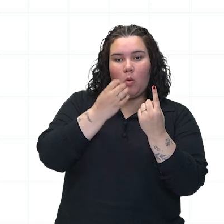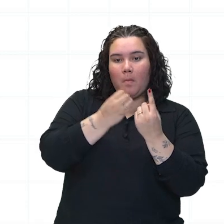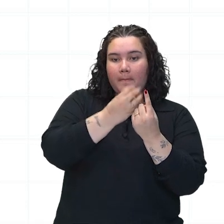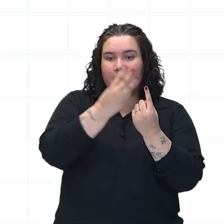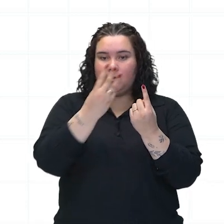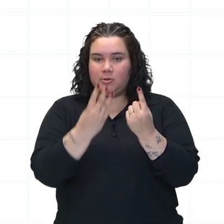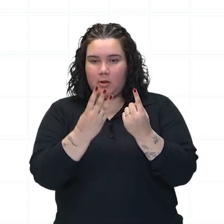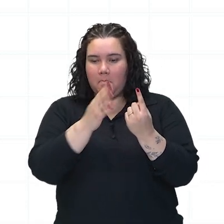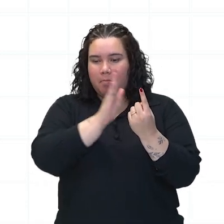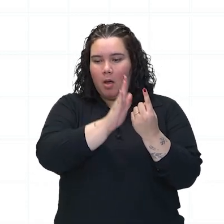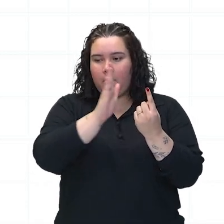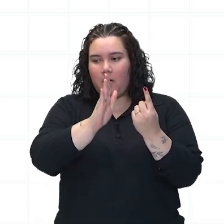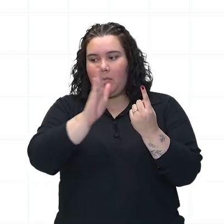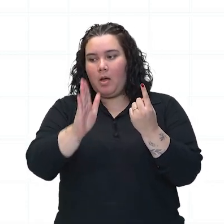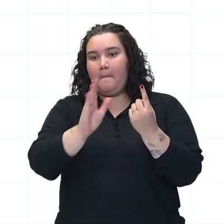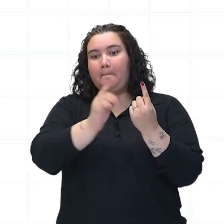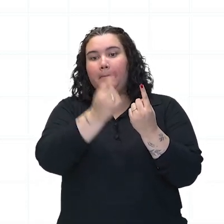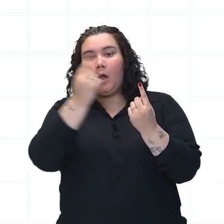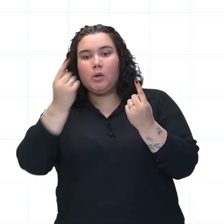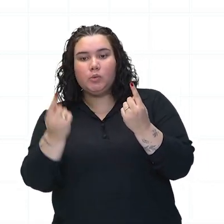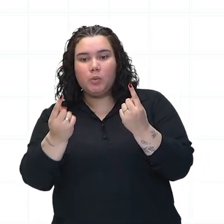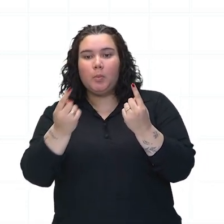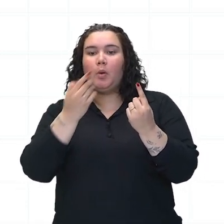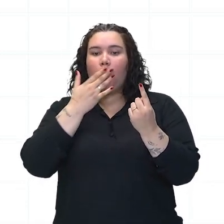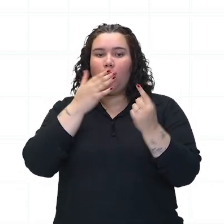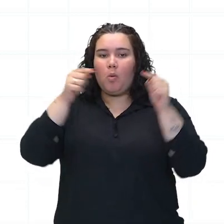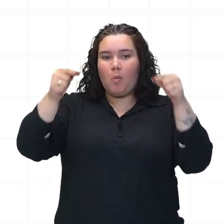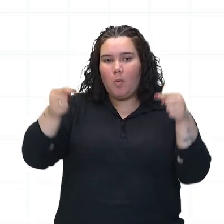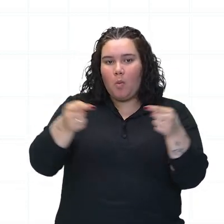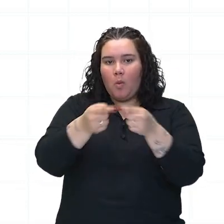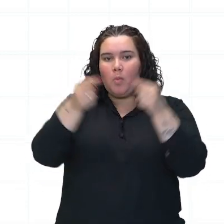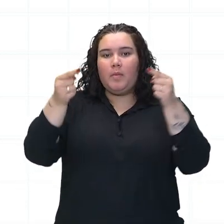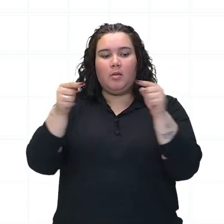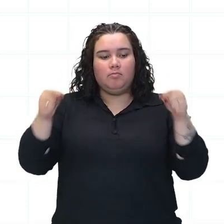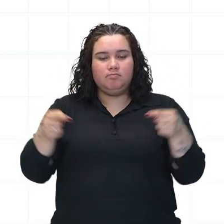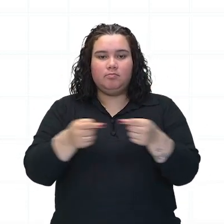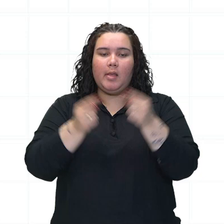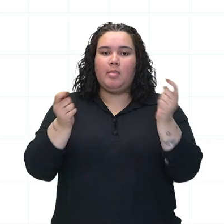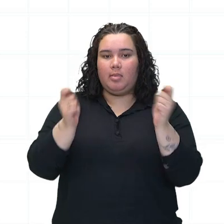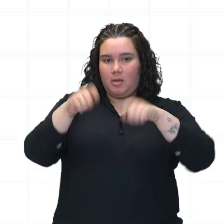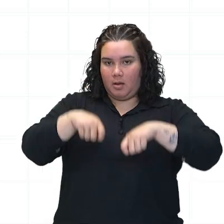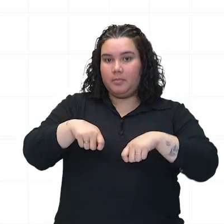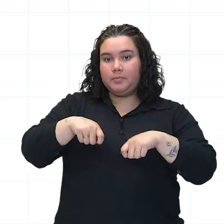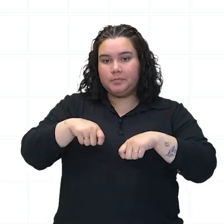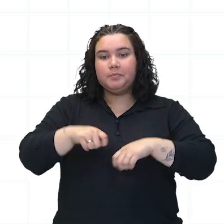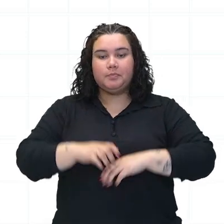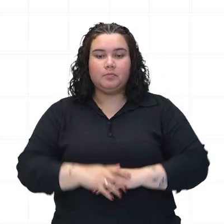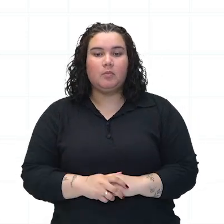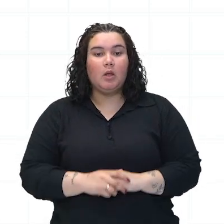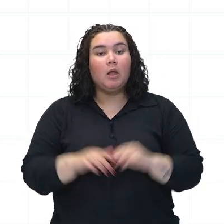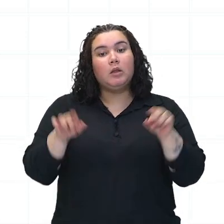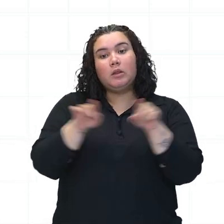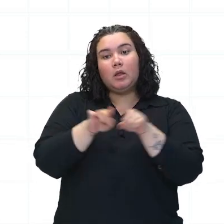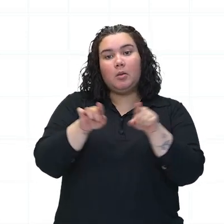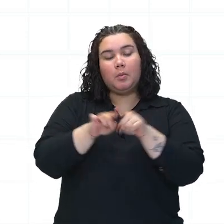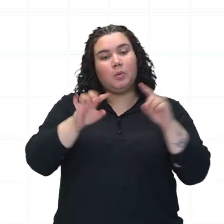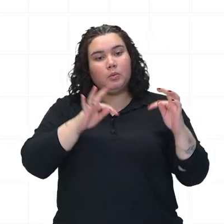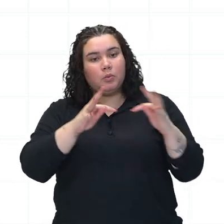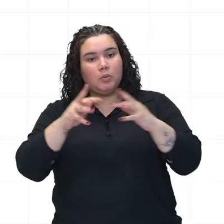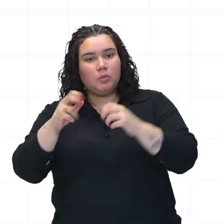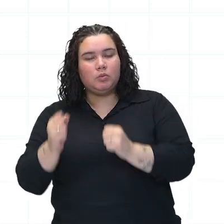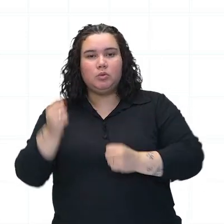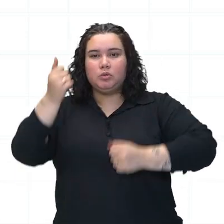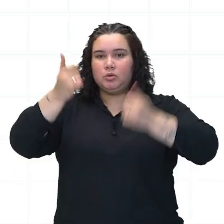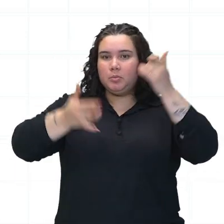círculo cromático e ainda assim essas cores vão se conversar. E claro, tudo isso, como